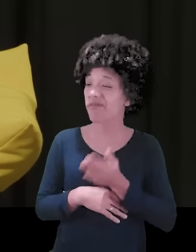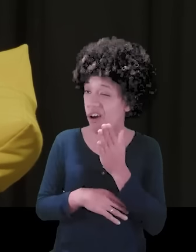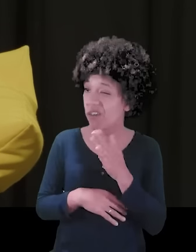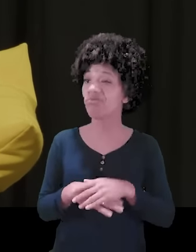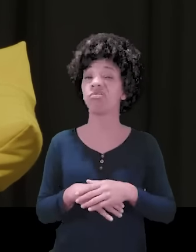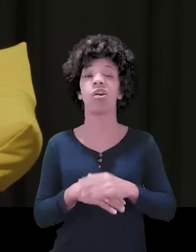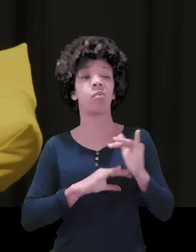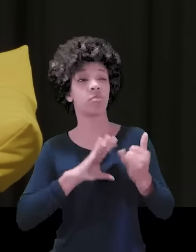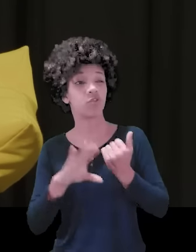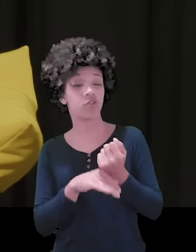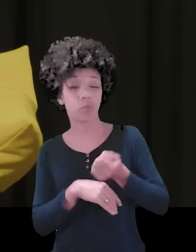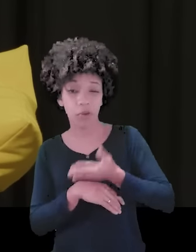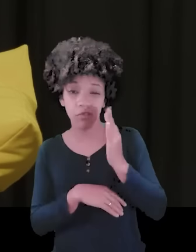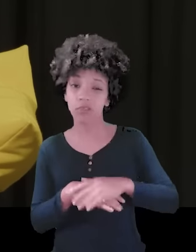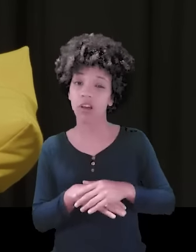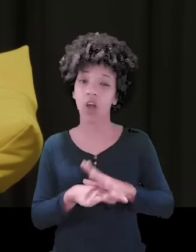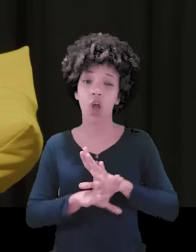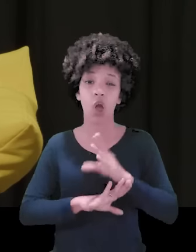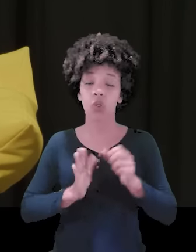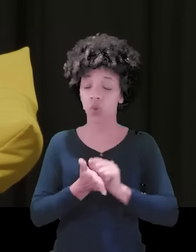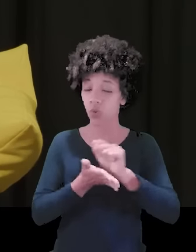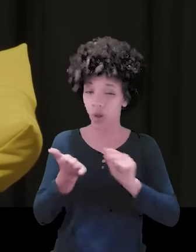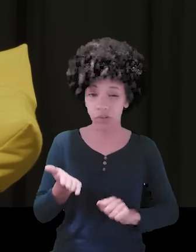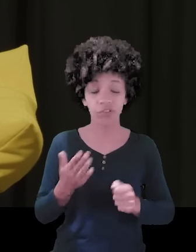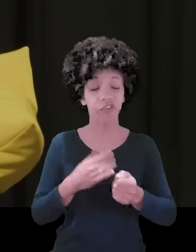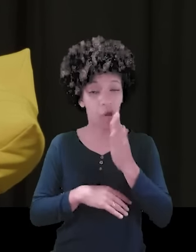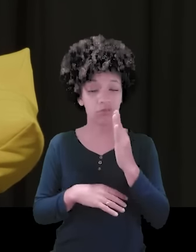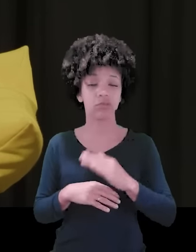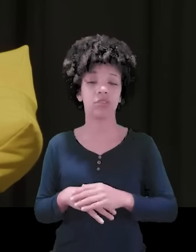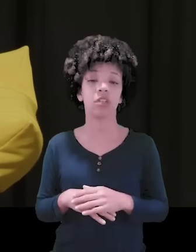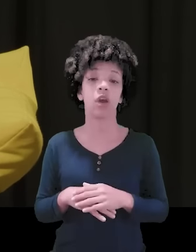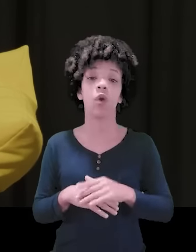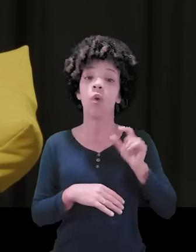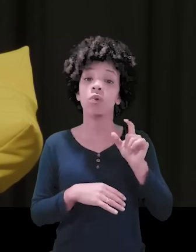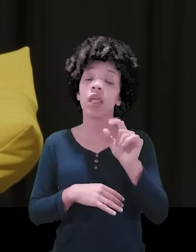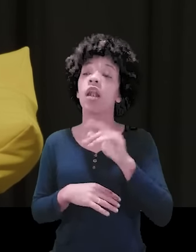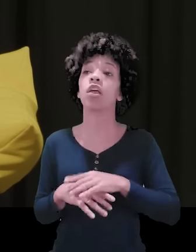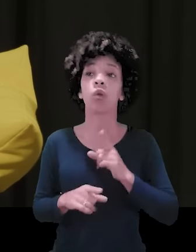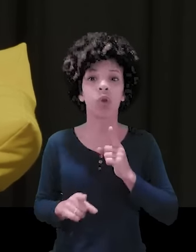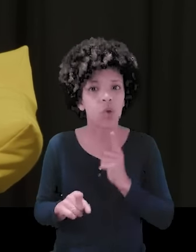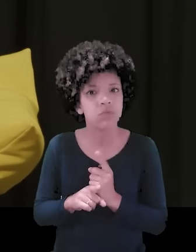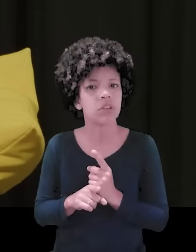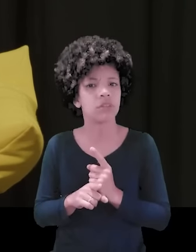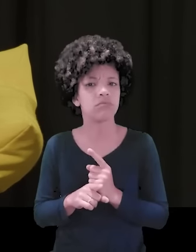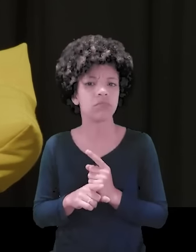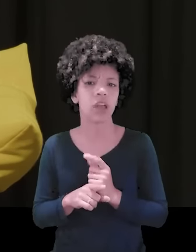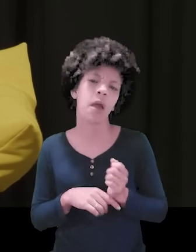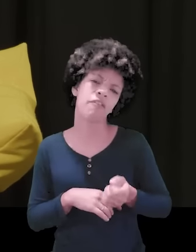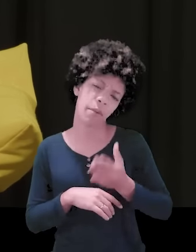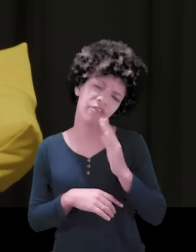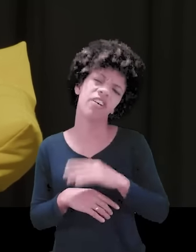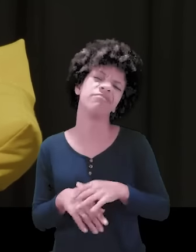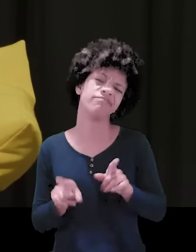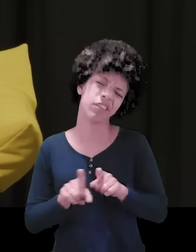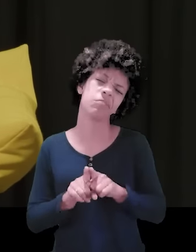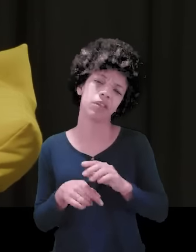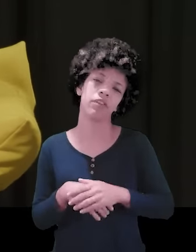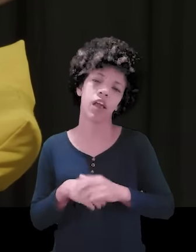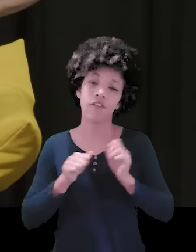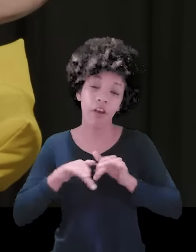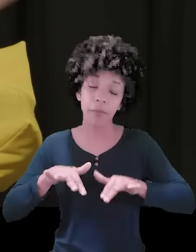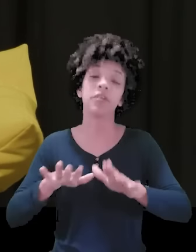o YouTube me tudo se algoritmo tudo o telegram é o lugar que eu encontrei daqui a pouco me também muito